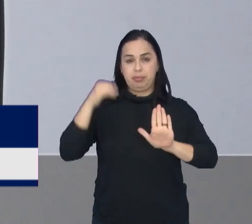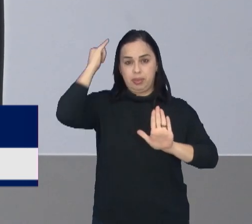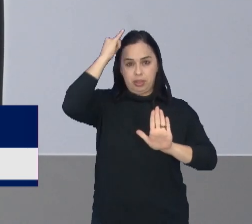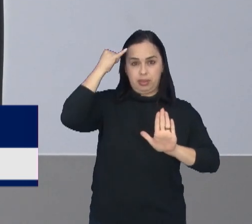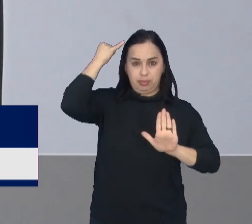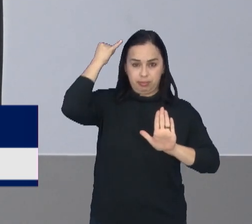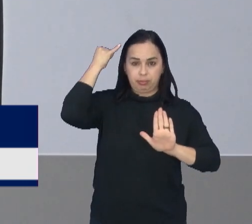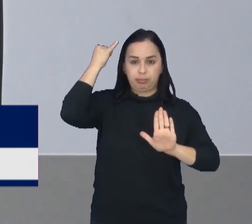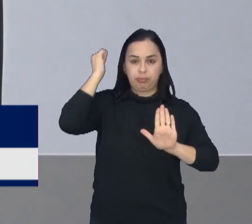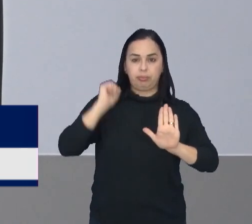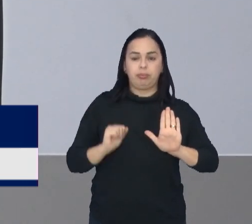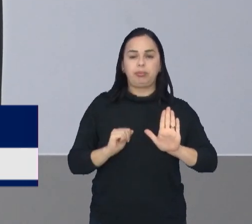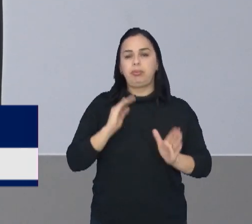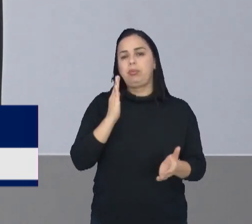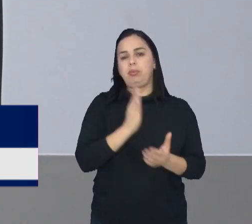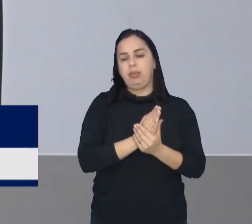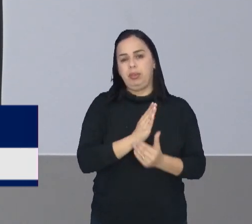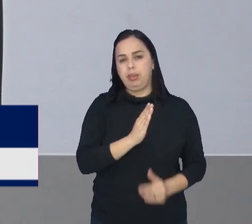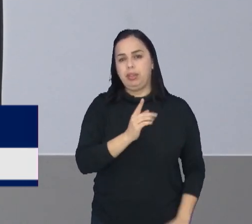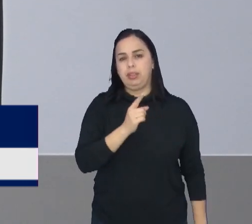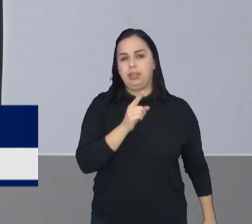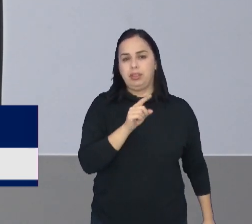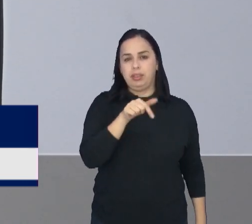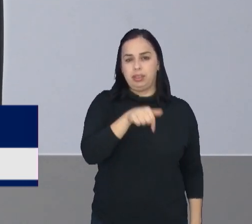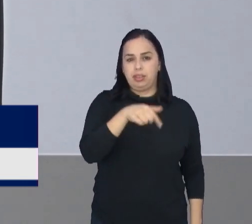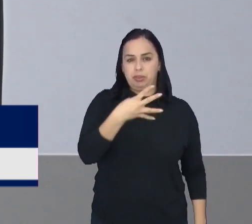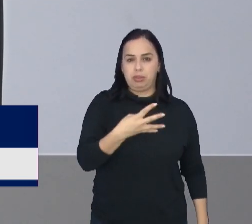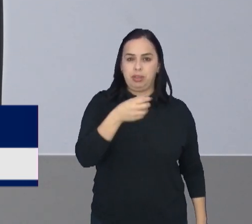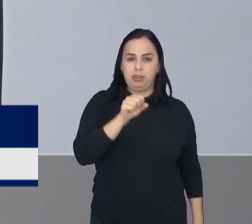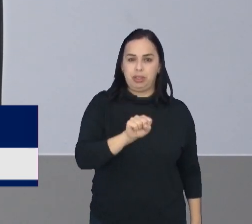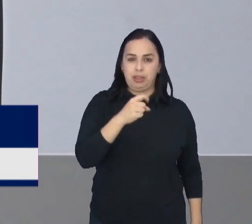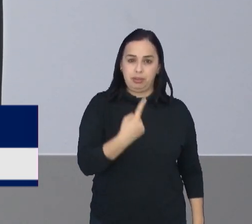Cláudio. Ao processo número